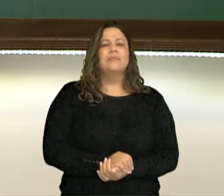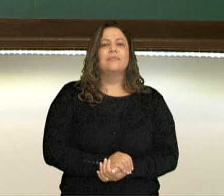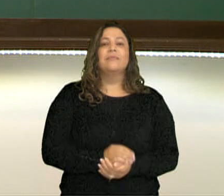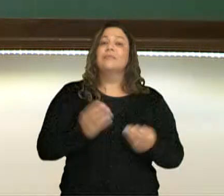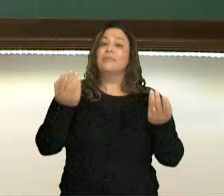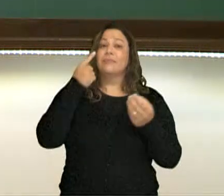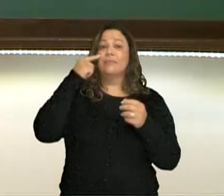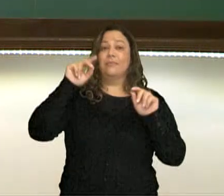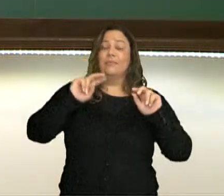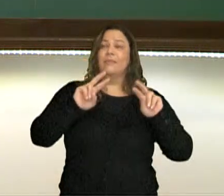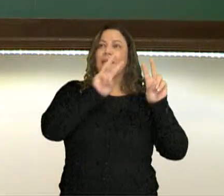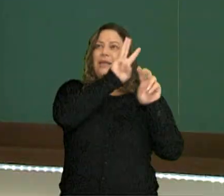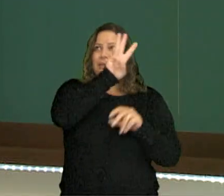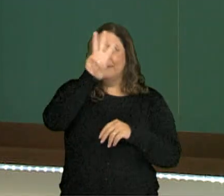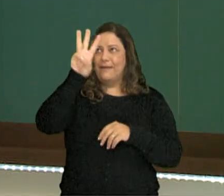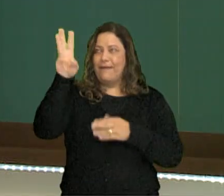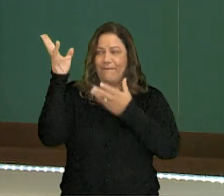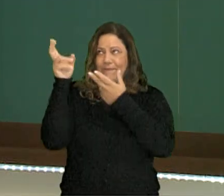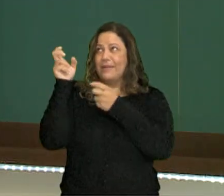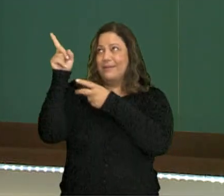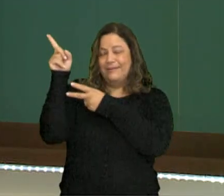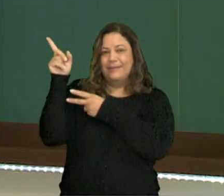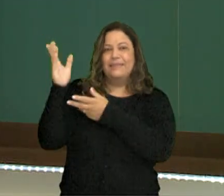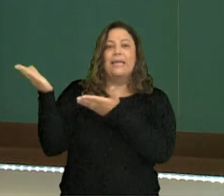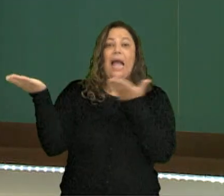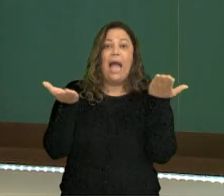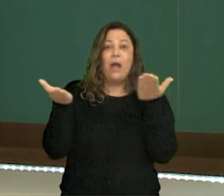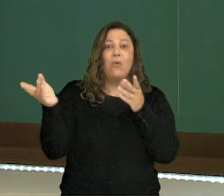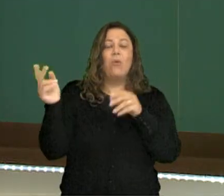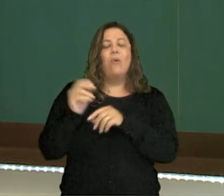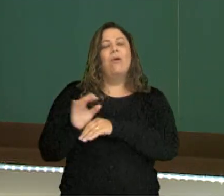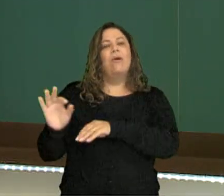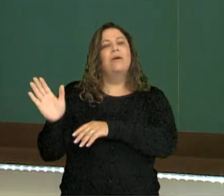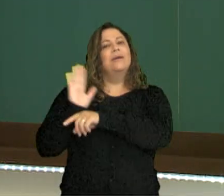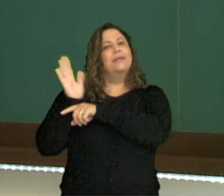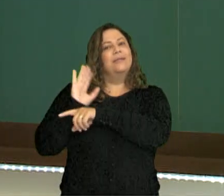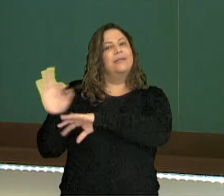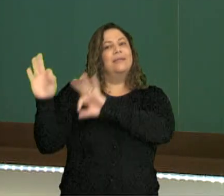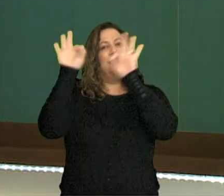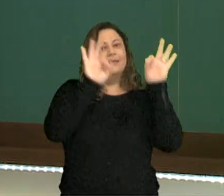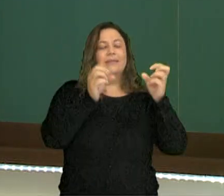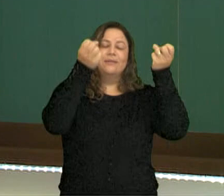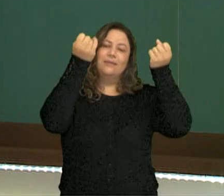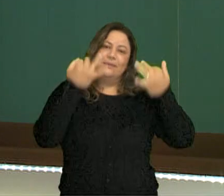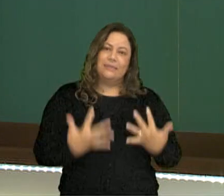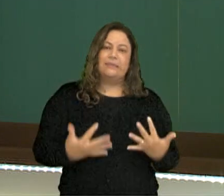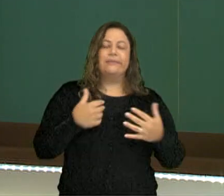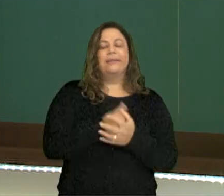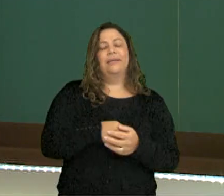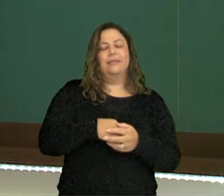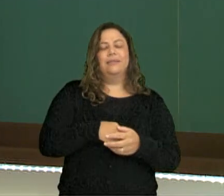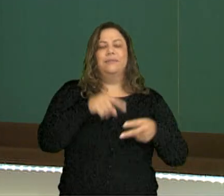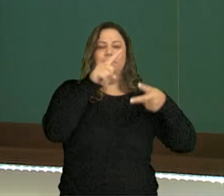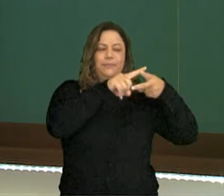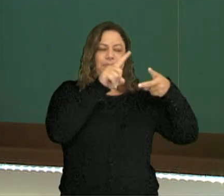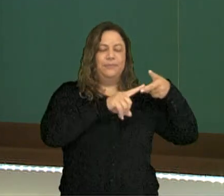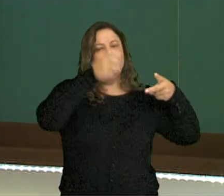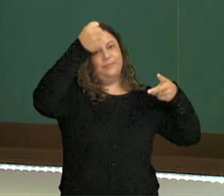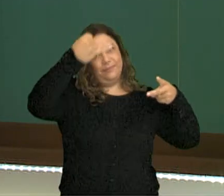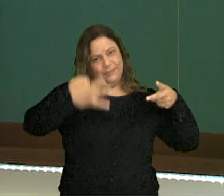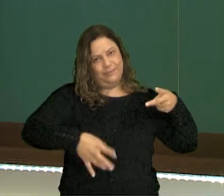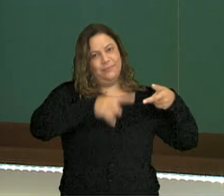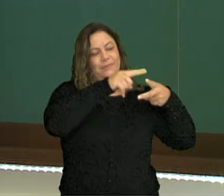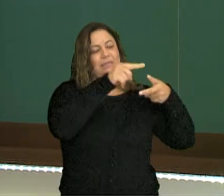Então, nossas referências. E nesse vídeo nós falamos sobre as partituras convencionais e não